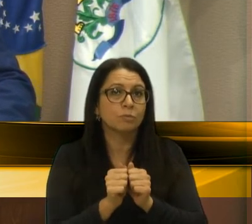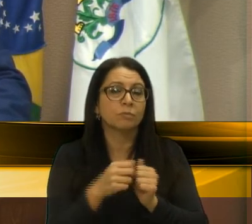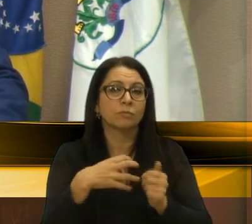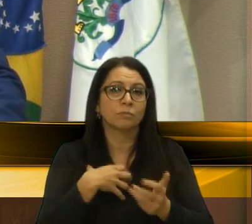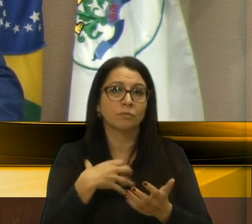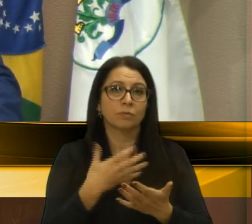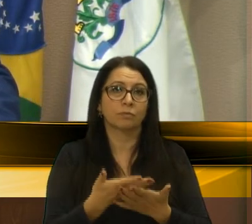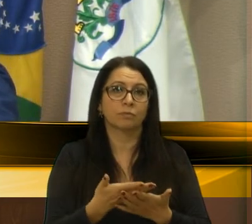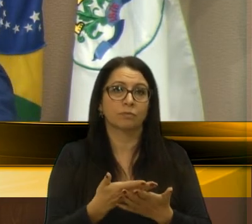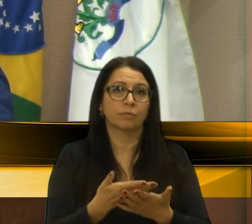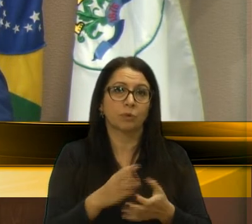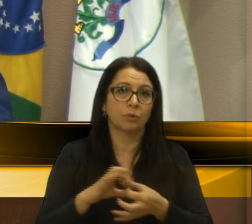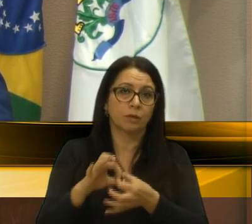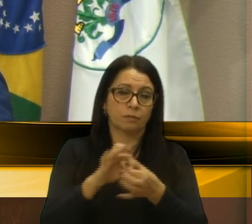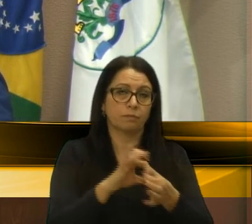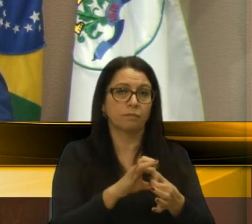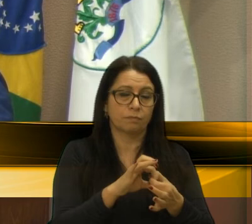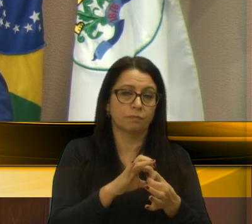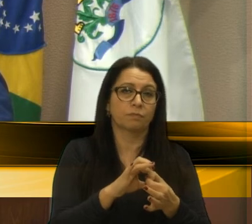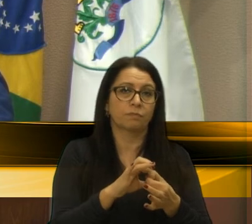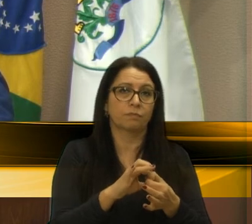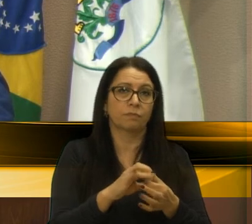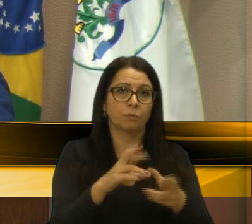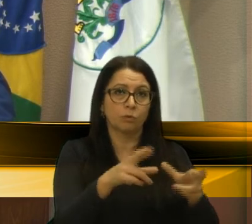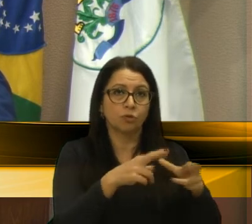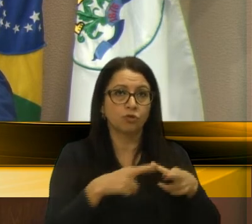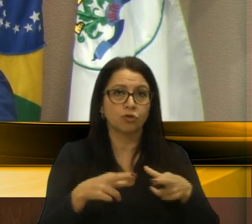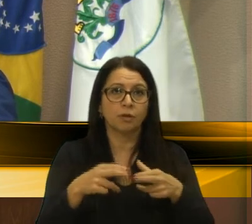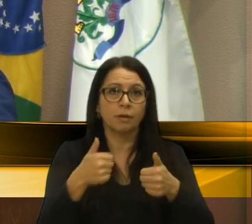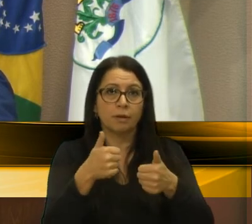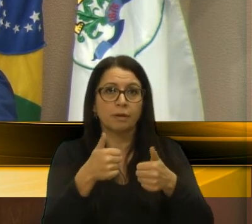forma unificada como região